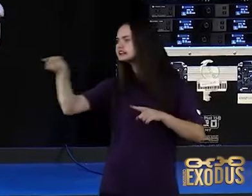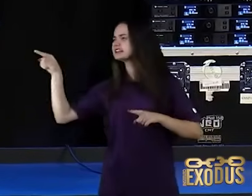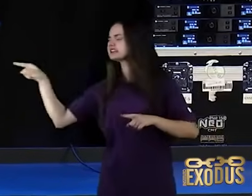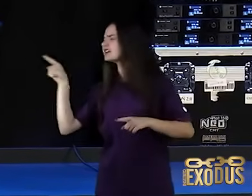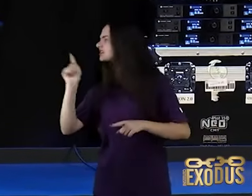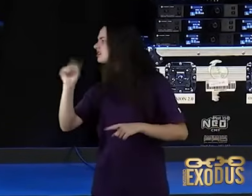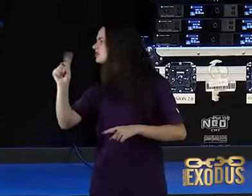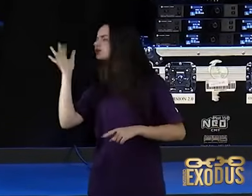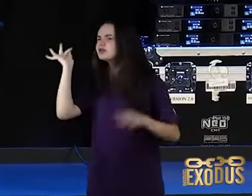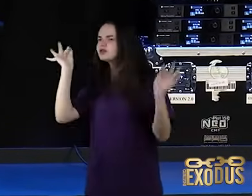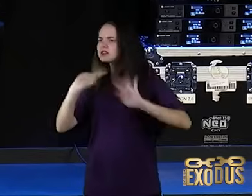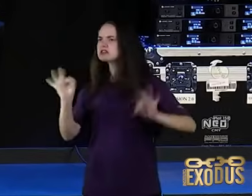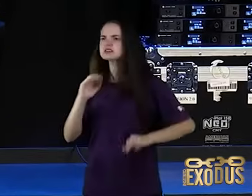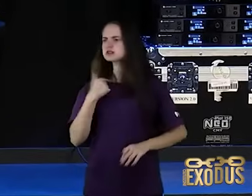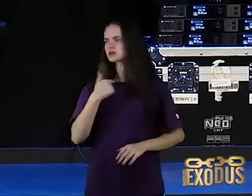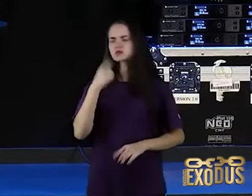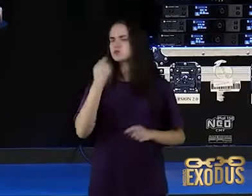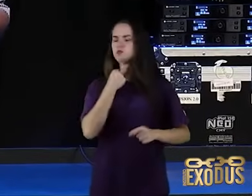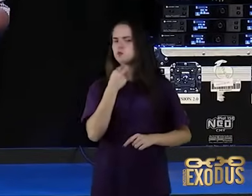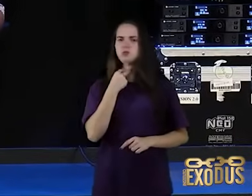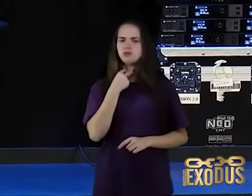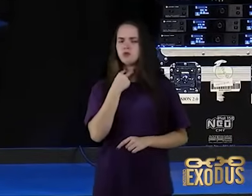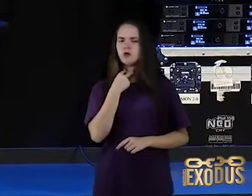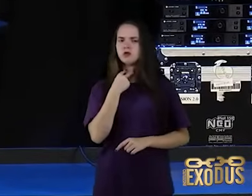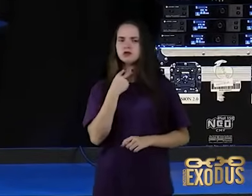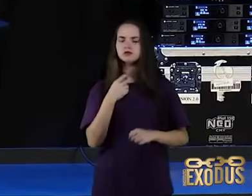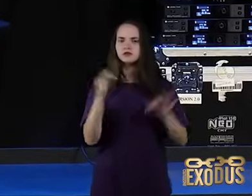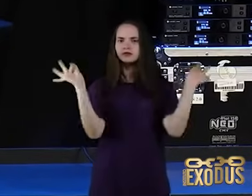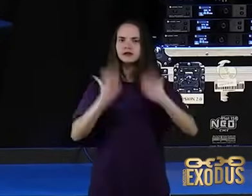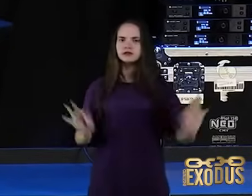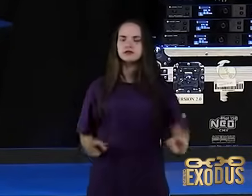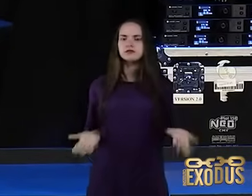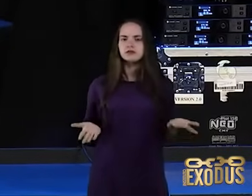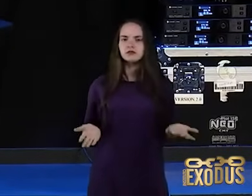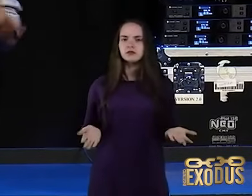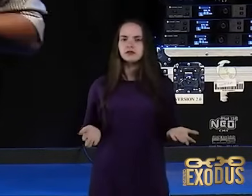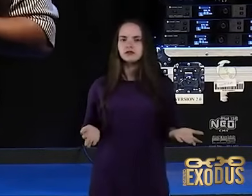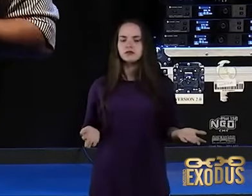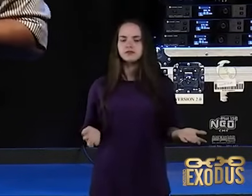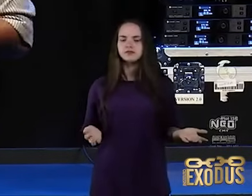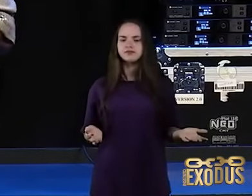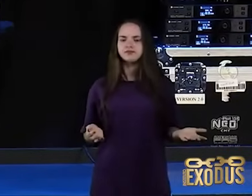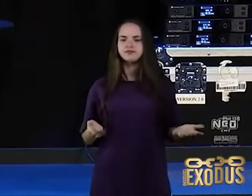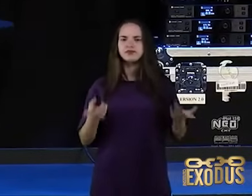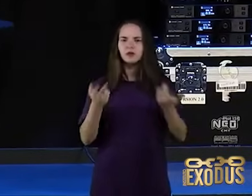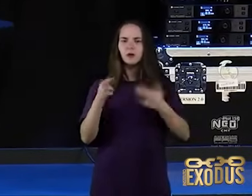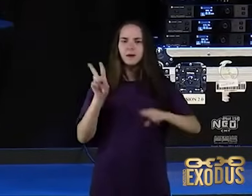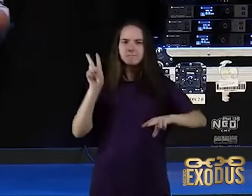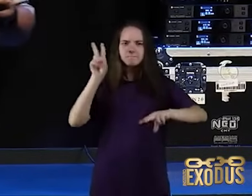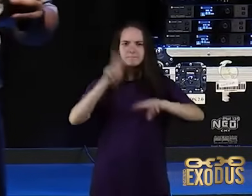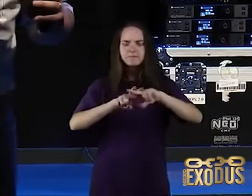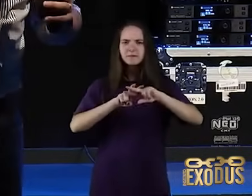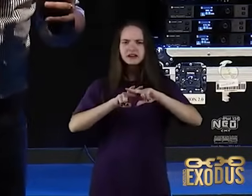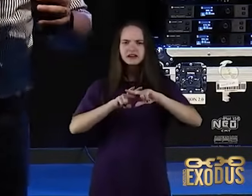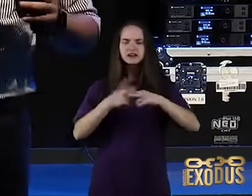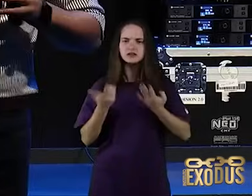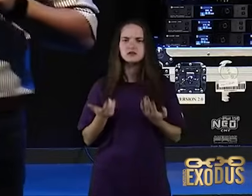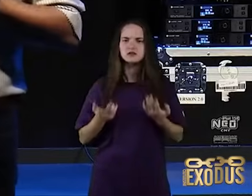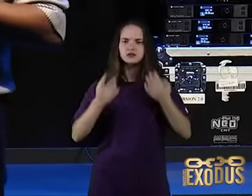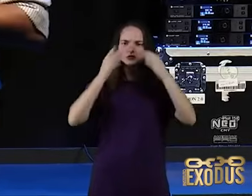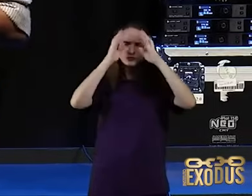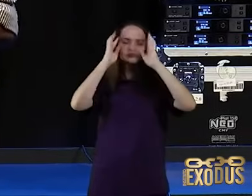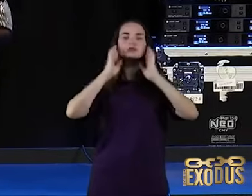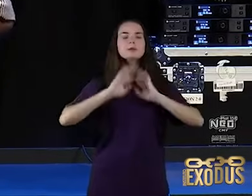feliz a família não tiver feliz ele não pode ser feliz não tem permissão para ser feliz tem gente que fica preso dentro de uma doença que